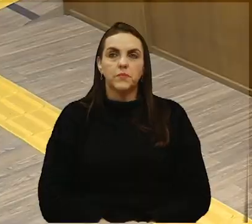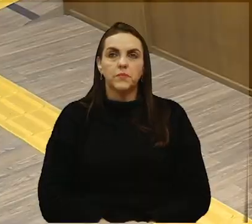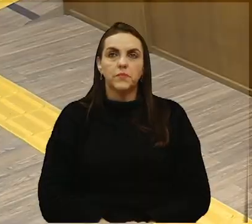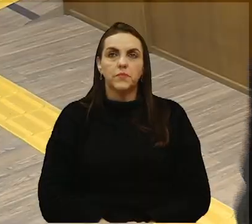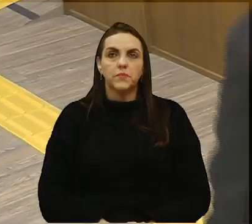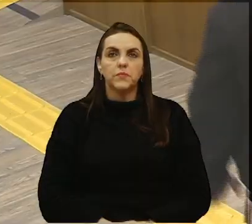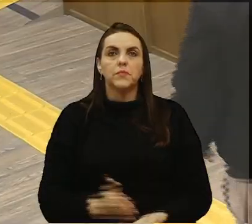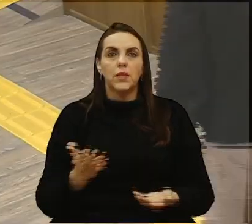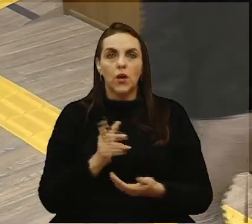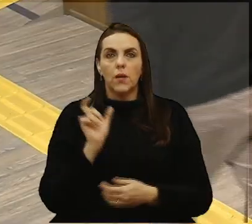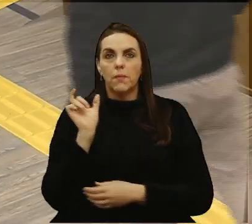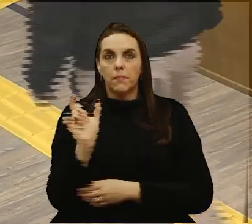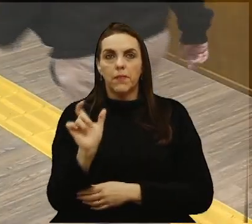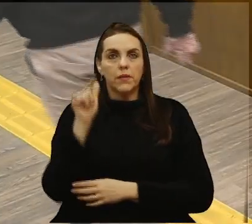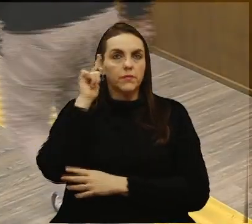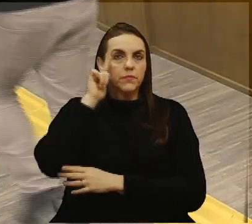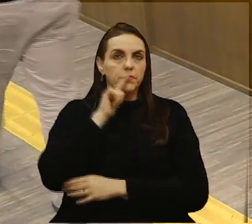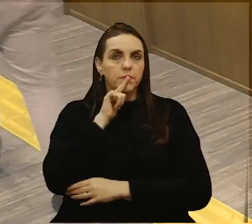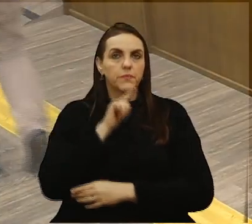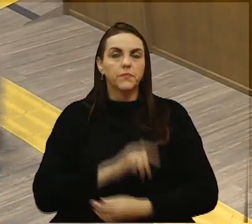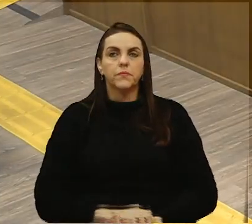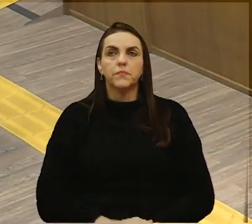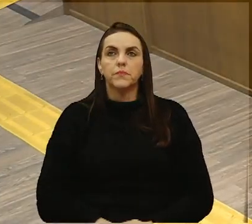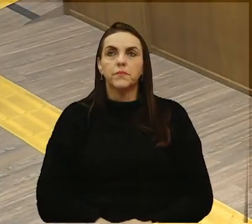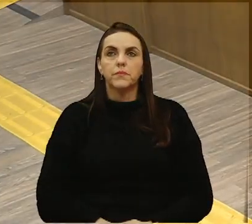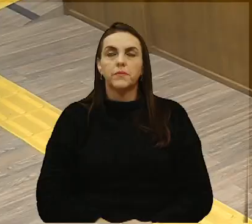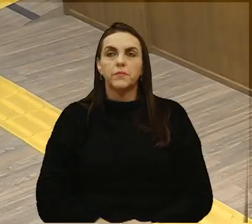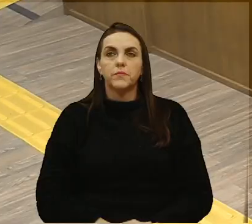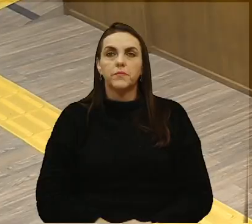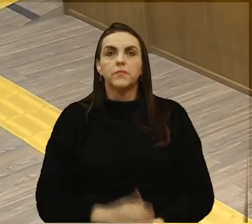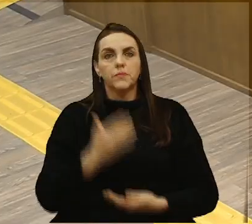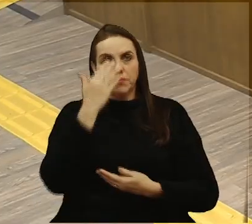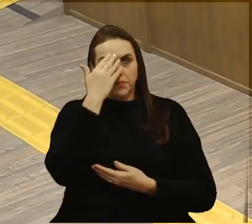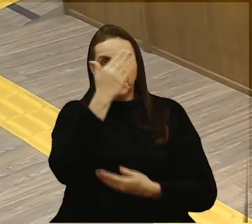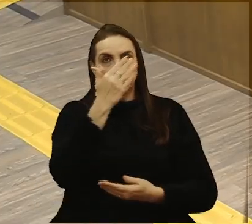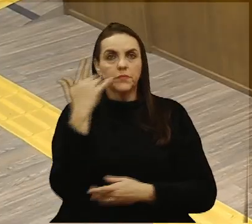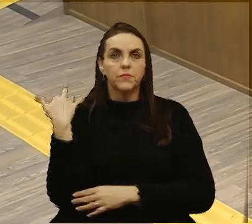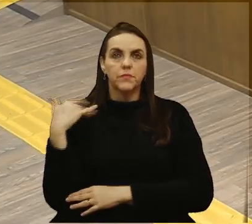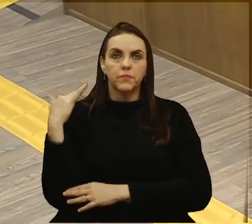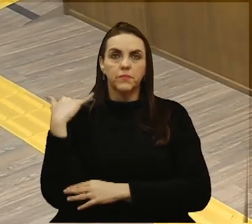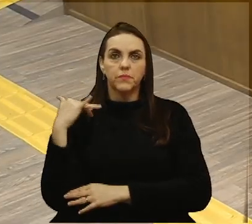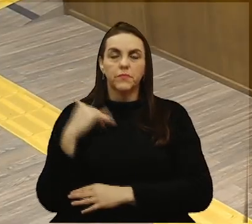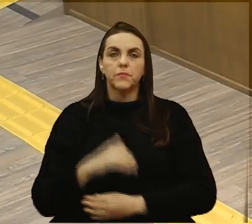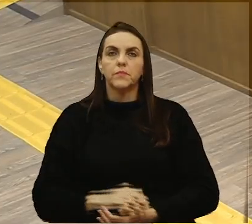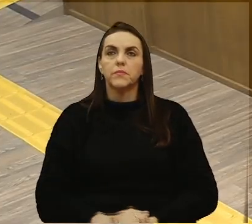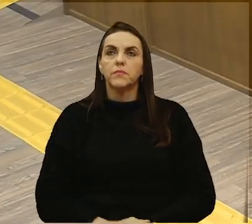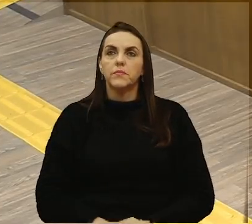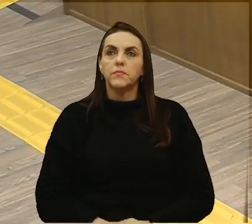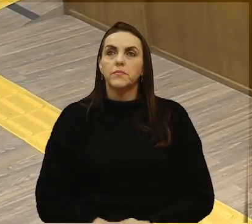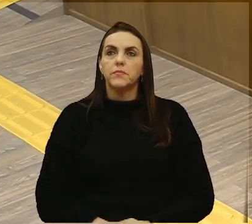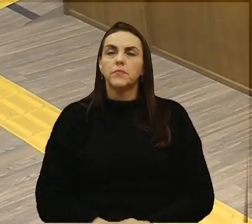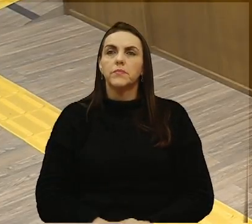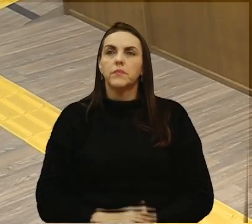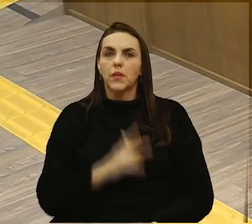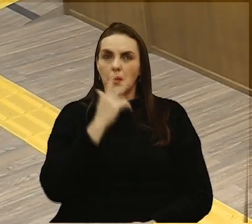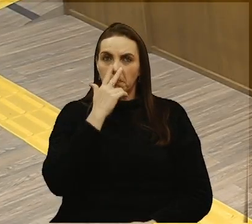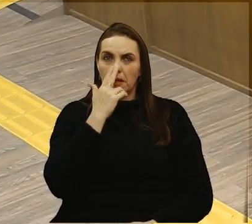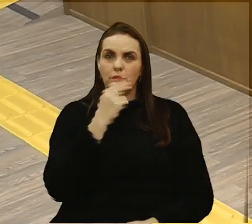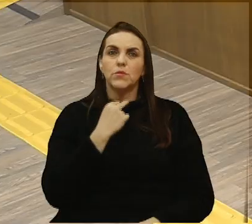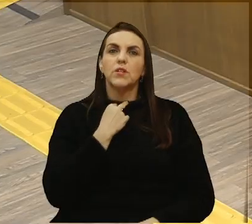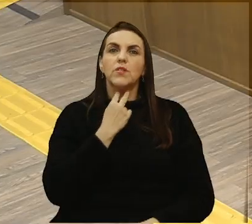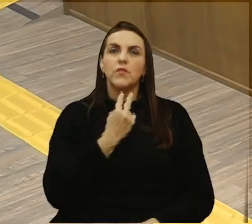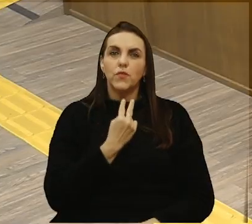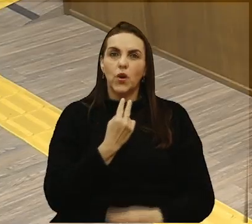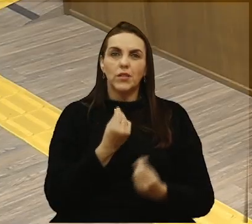Com a palavra, vereador Lucas Candiato. Então, obrigado, vereadora Andressa Marques. Mesmo com a voz aí